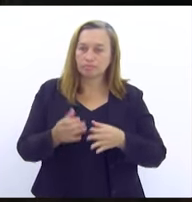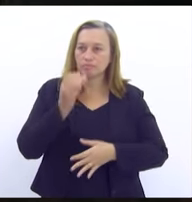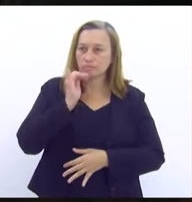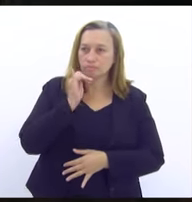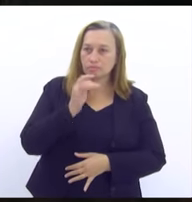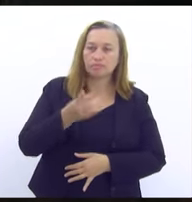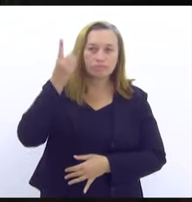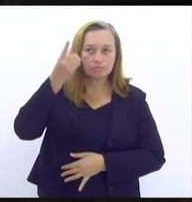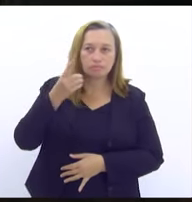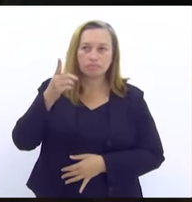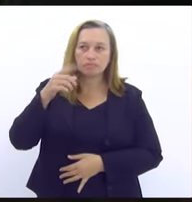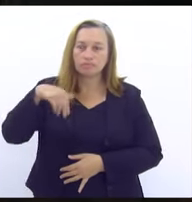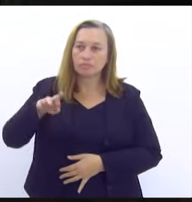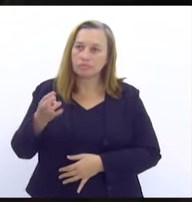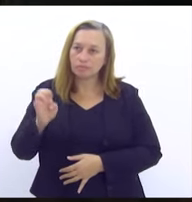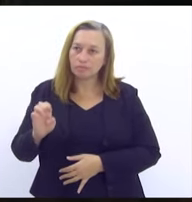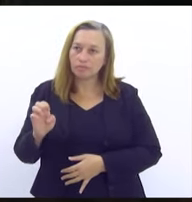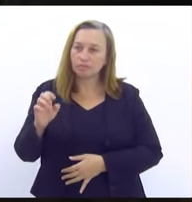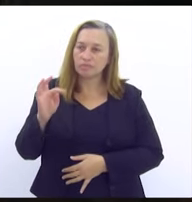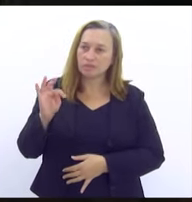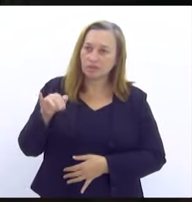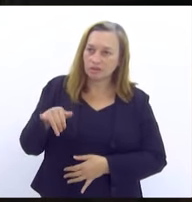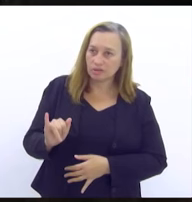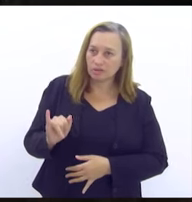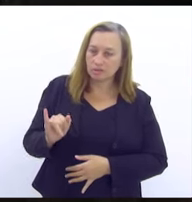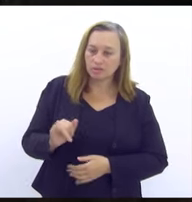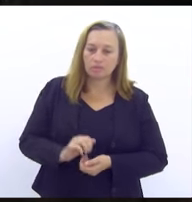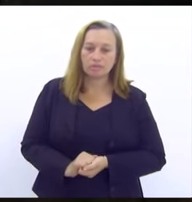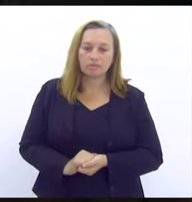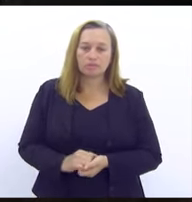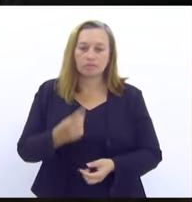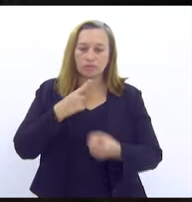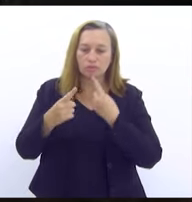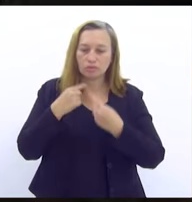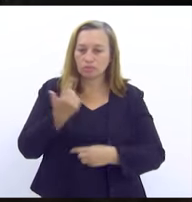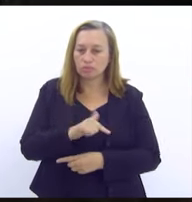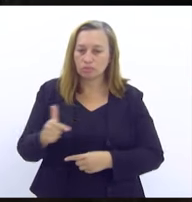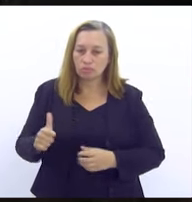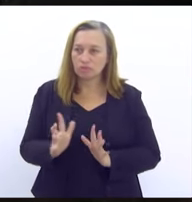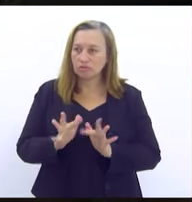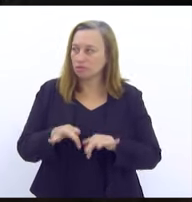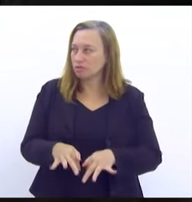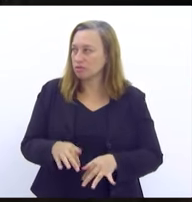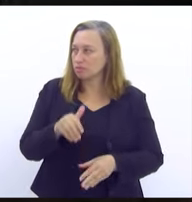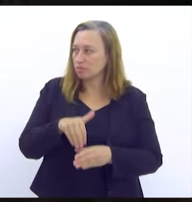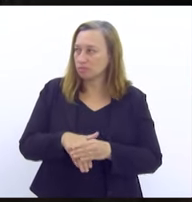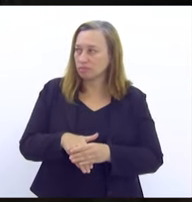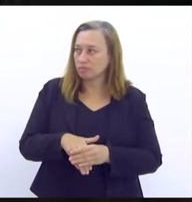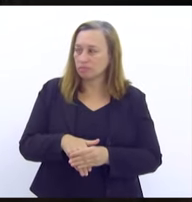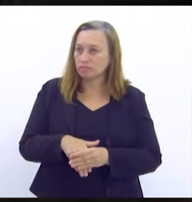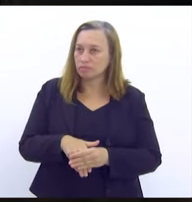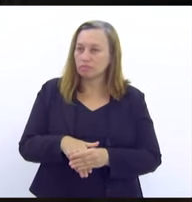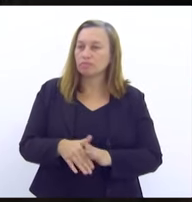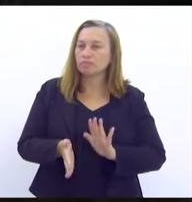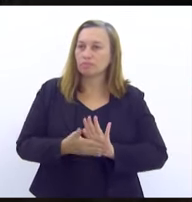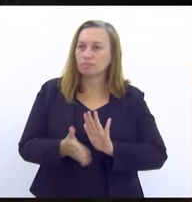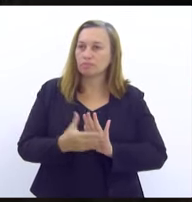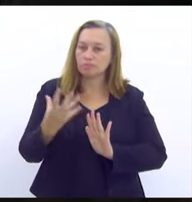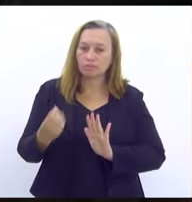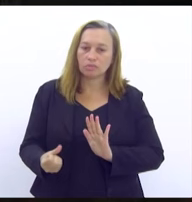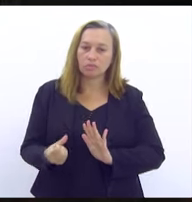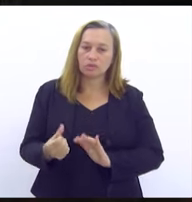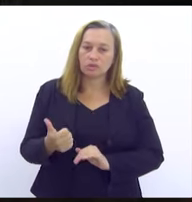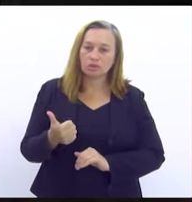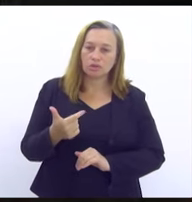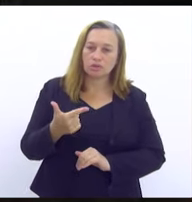Relatores, deputado Guilherme Della Orre, Tande Vieira e Douglas Ruas. Em discussão, não havendo quem queira discutir, encerrada a discussão, a presente proposta